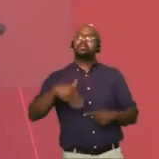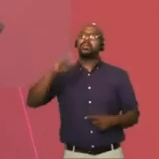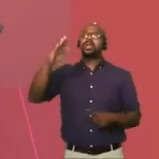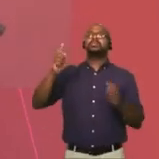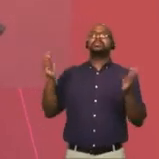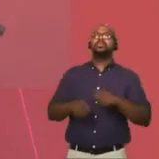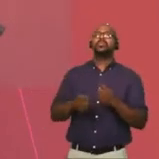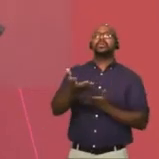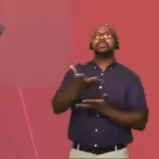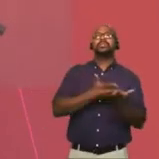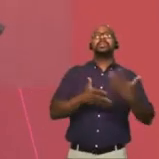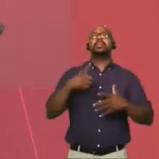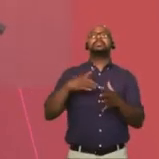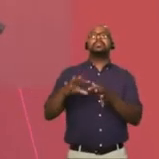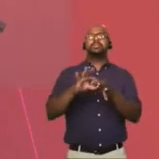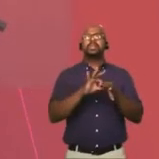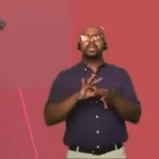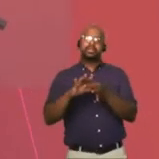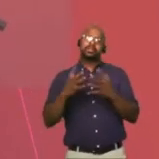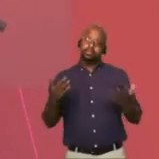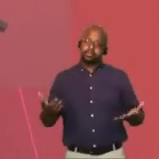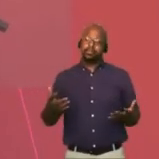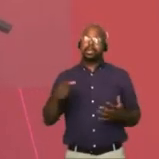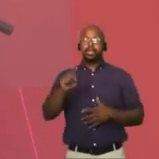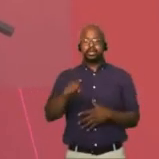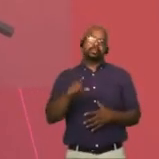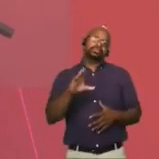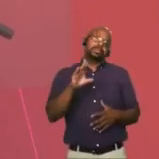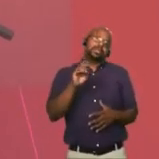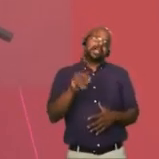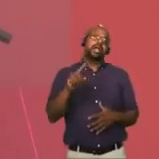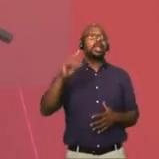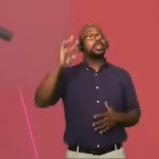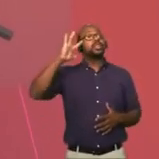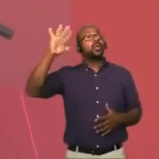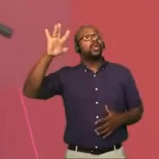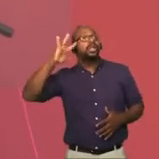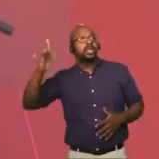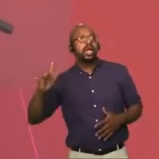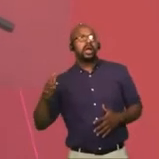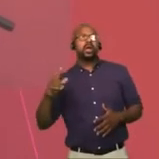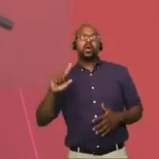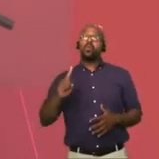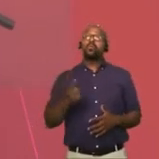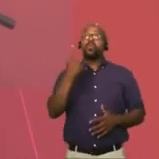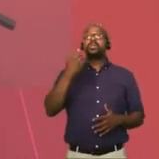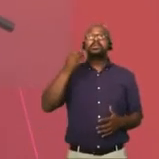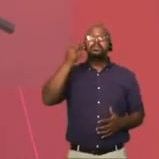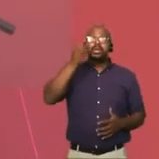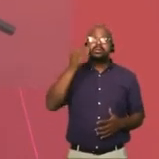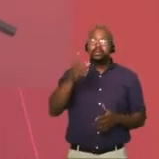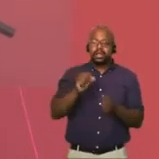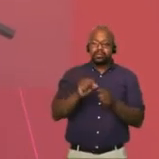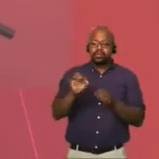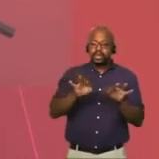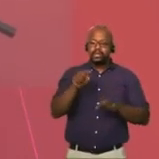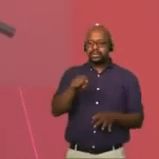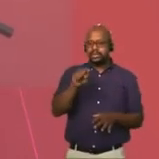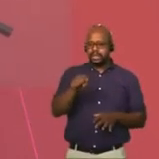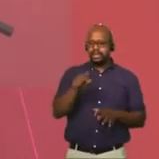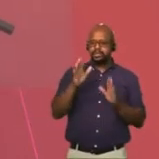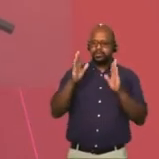possibilidade de interação isso obviamente a teoria nós não único experimento que foi feito com